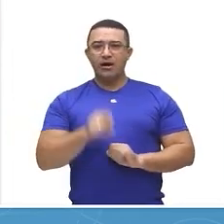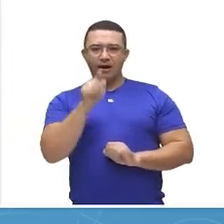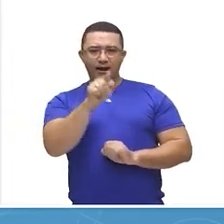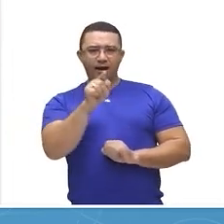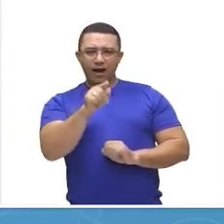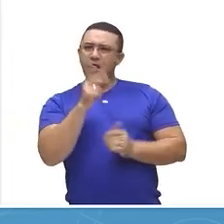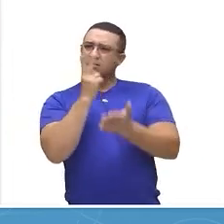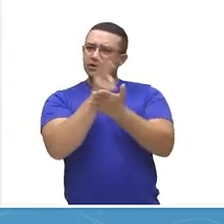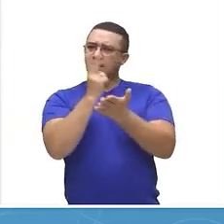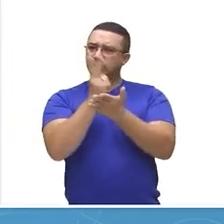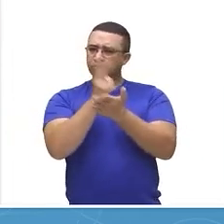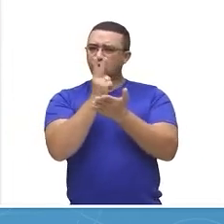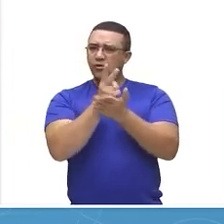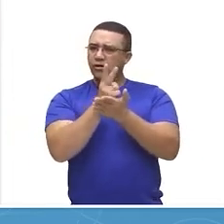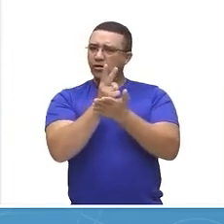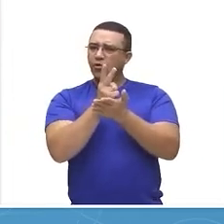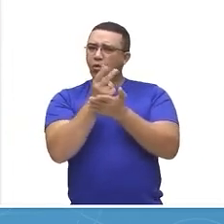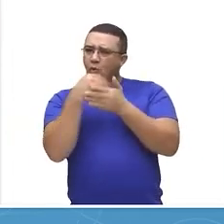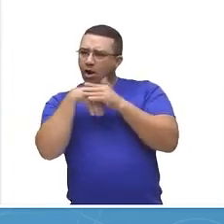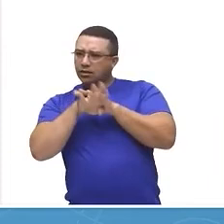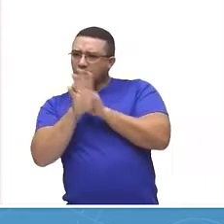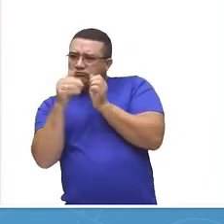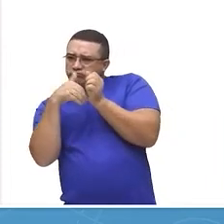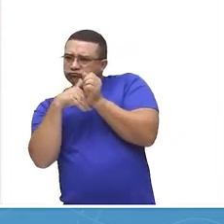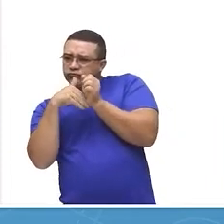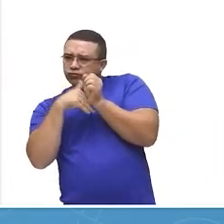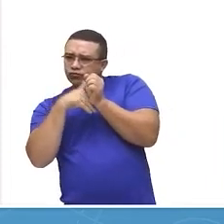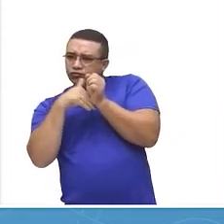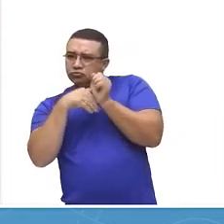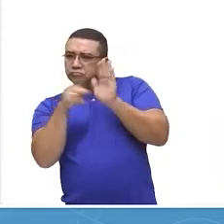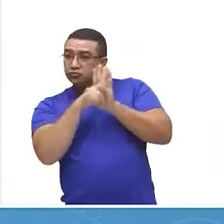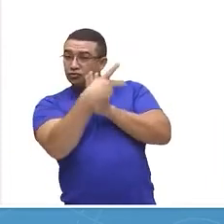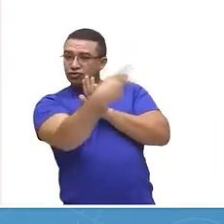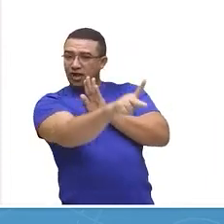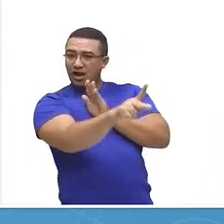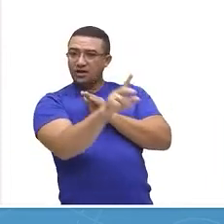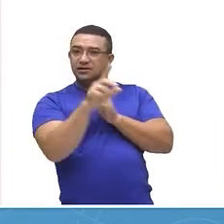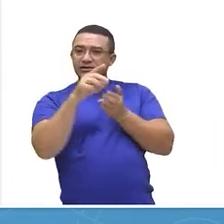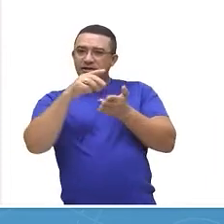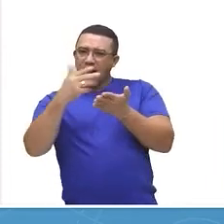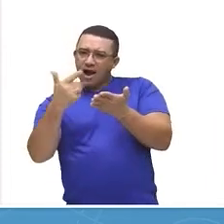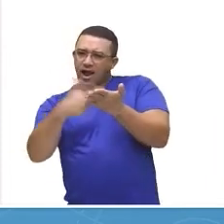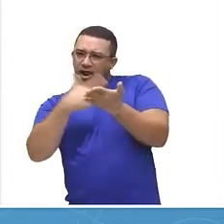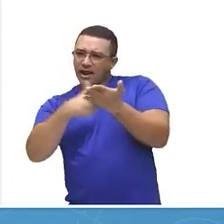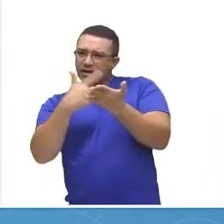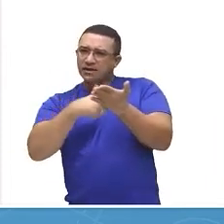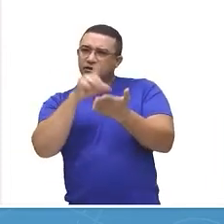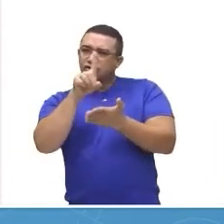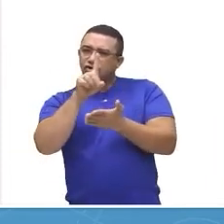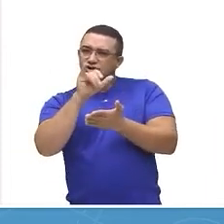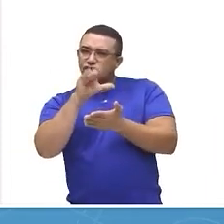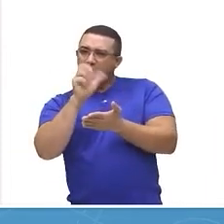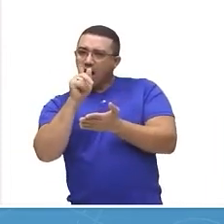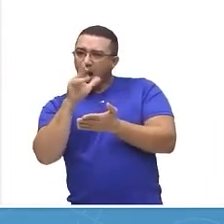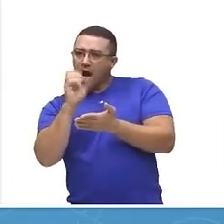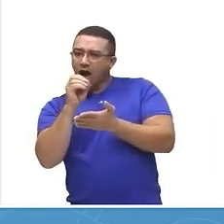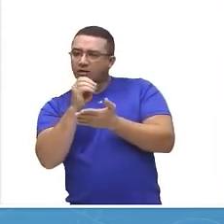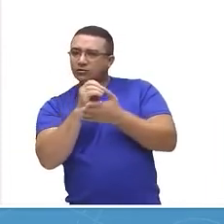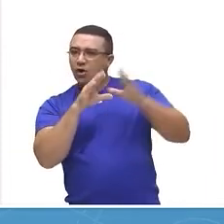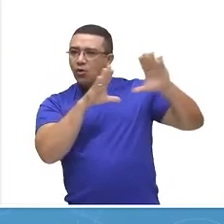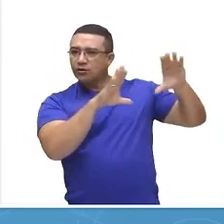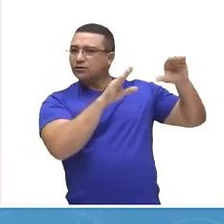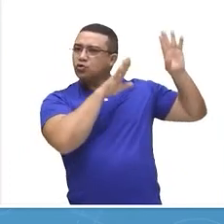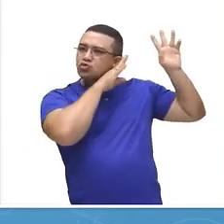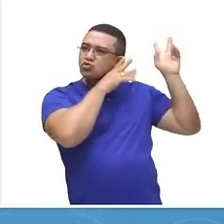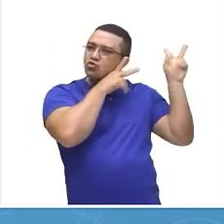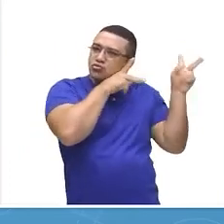diário, daí a preposição adequada ali, seu Travesseiro. Então, na letra A, nós temos in dentro, né? Não